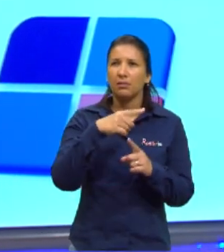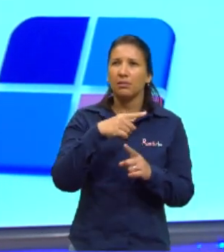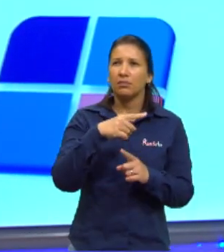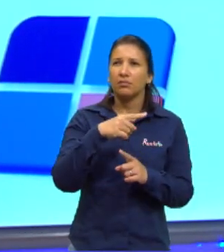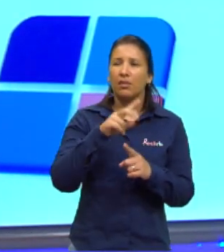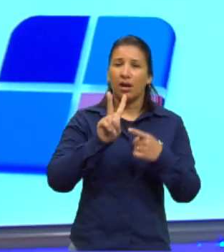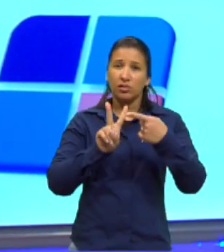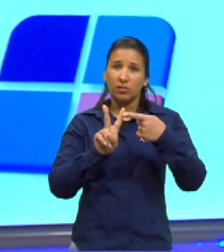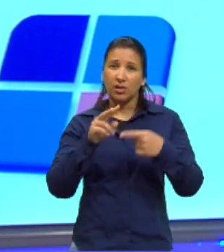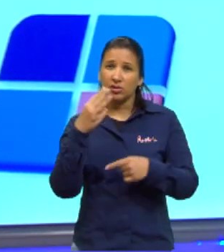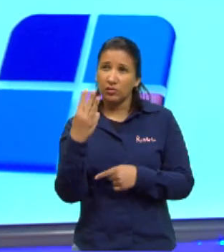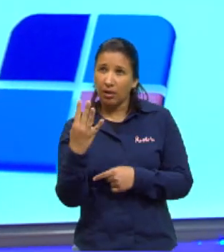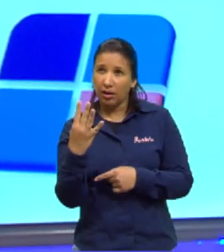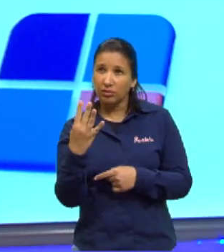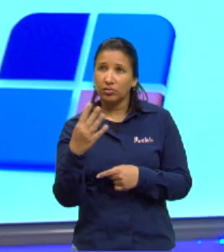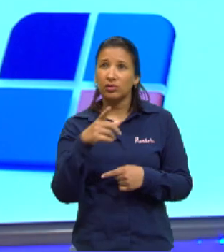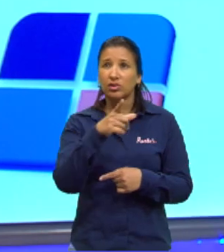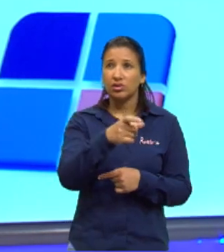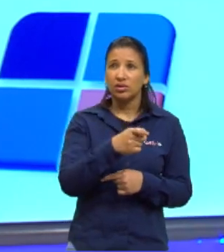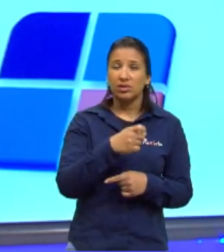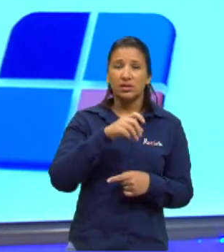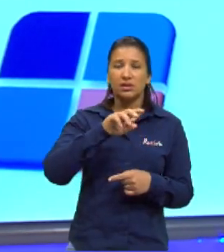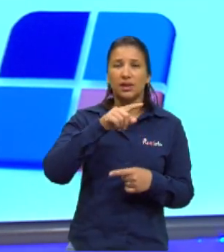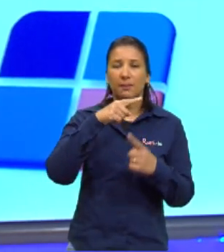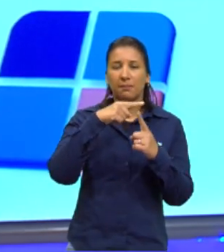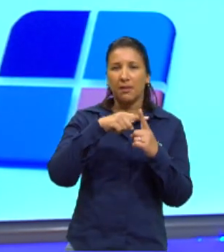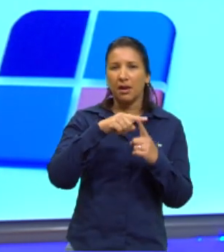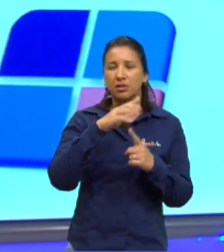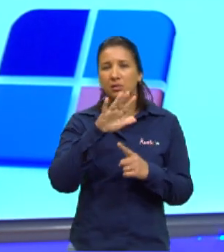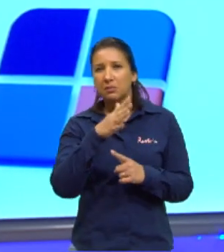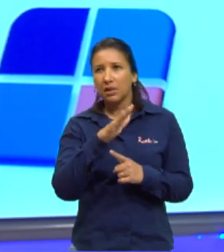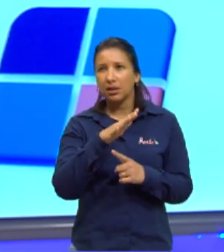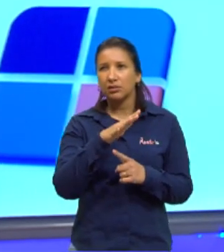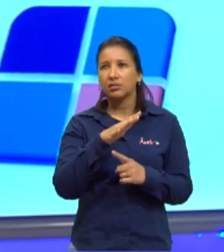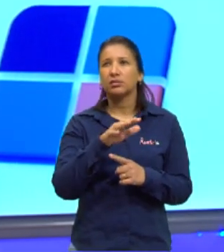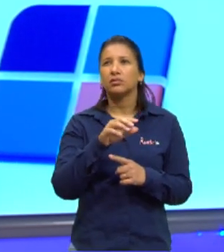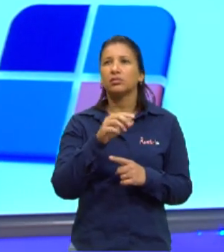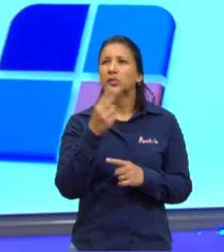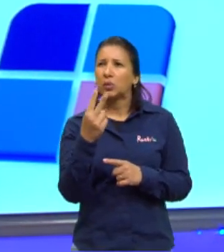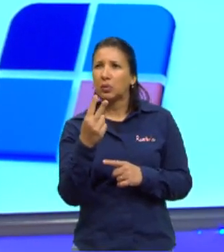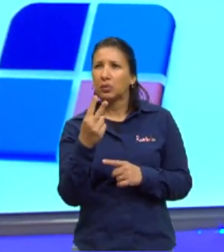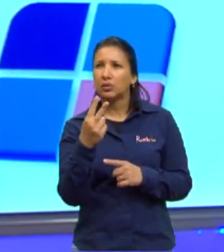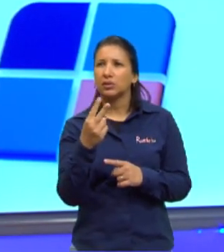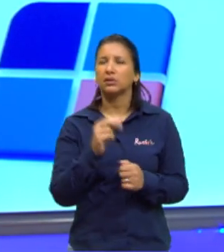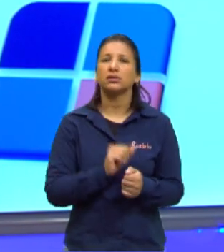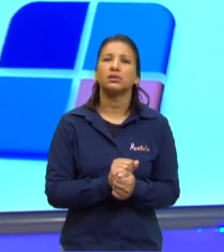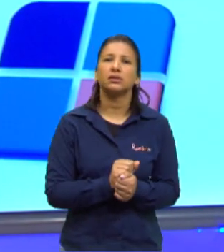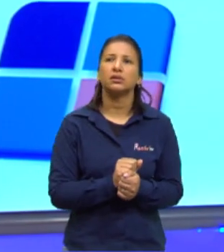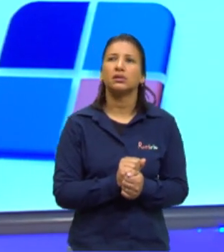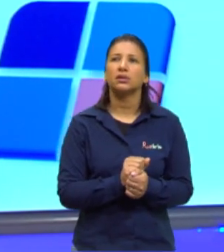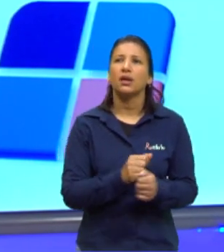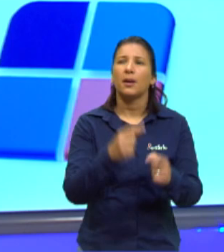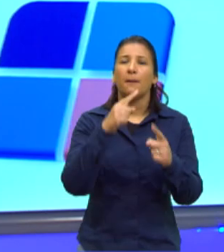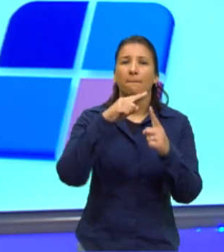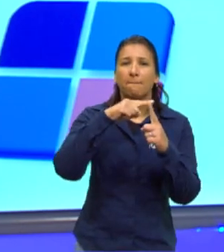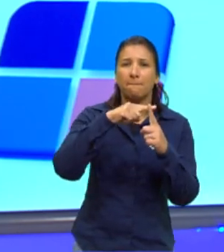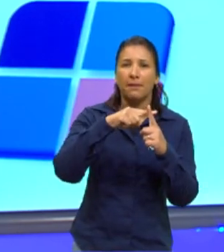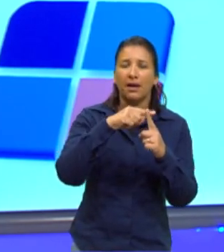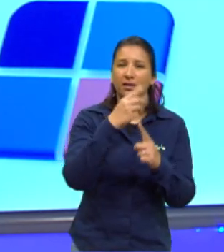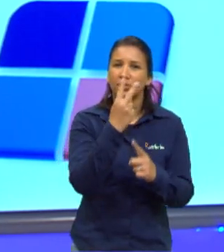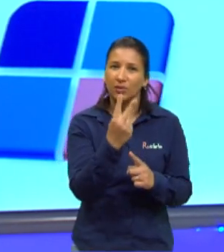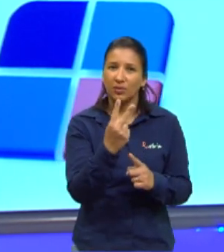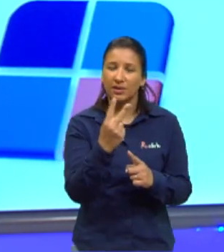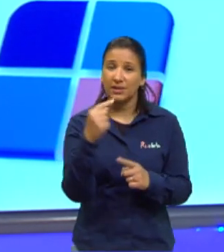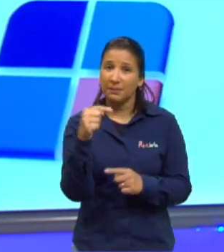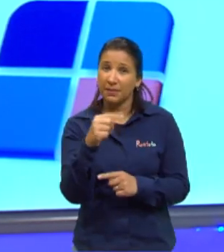de 4, x é igual a mais ou menos a raiz de a mais ou menos 2, ou seja, mais 2 e menos